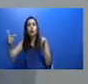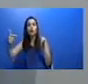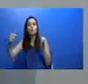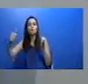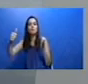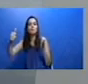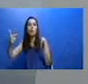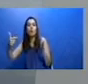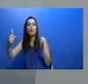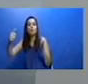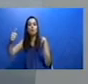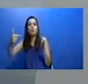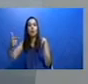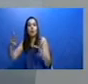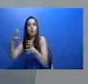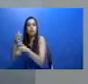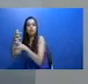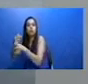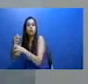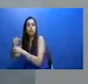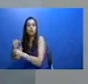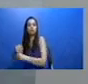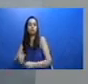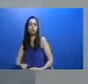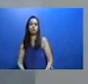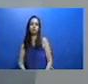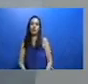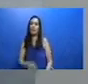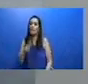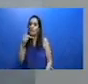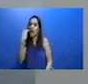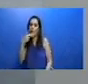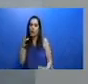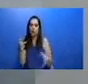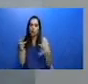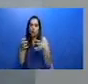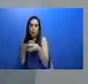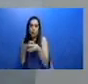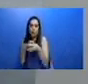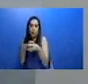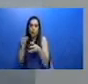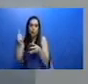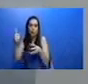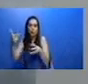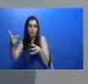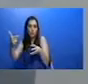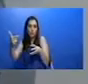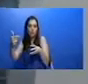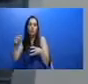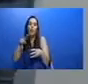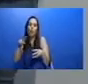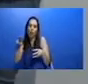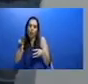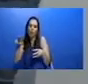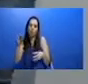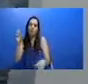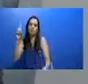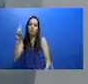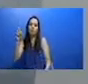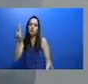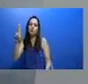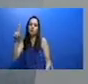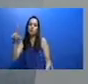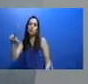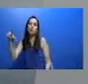têm alguma variação, mas falou que grupinho de 12 são dúzias, tudo bem? Aí nós temos